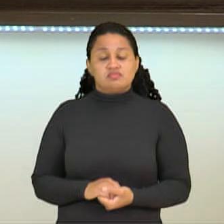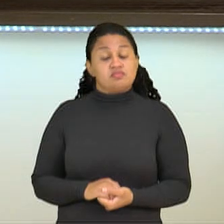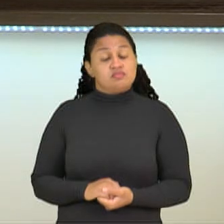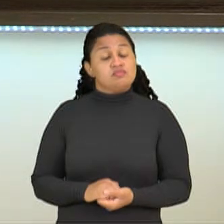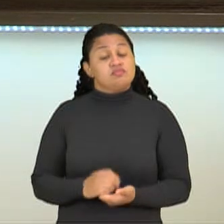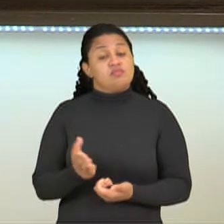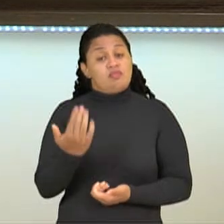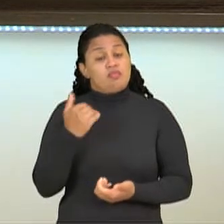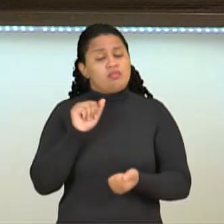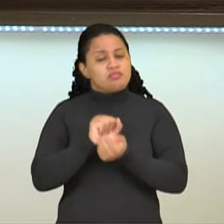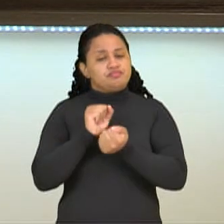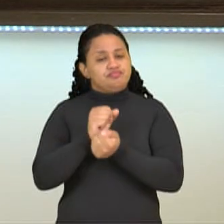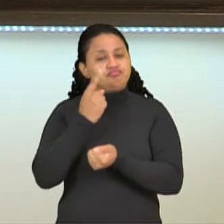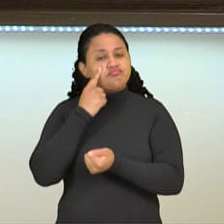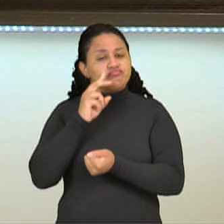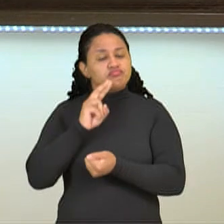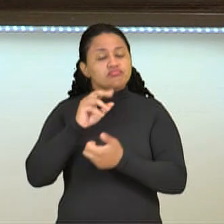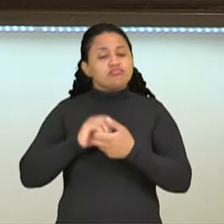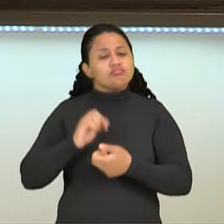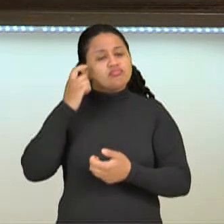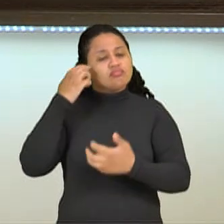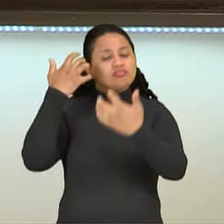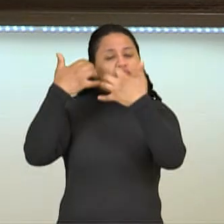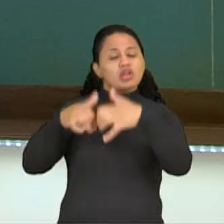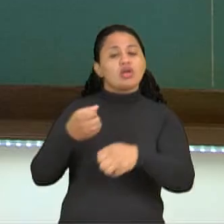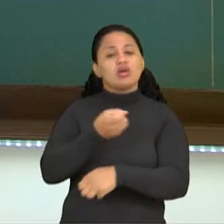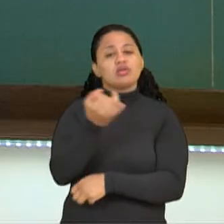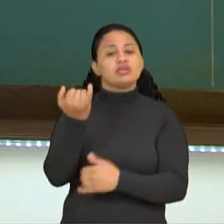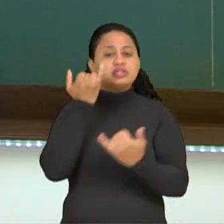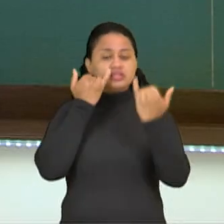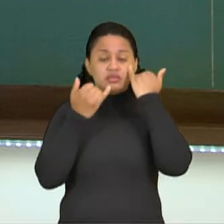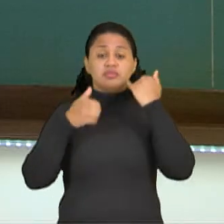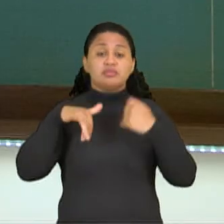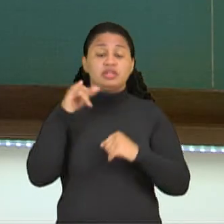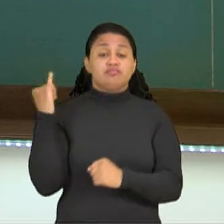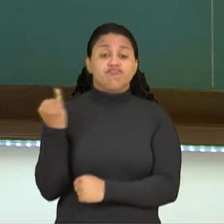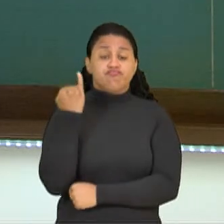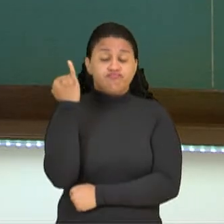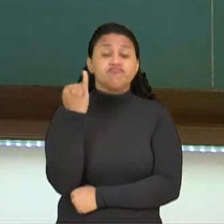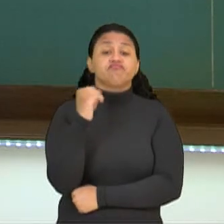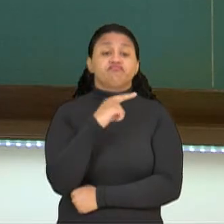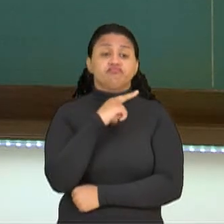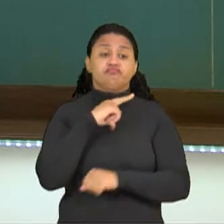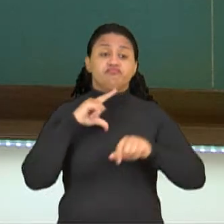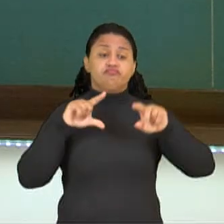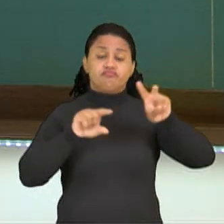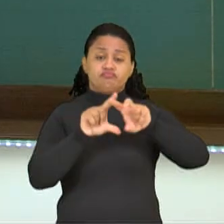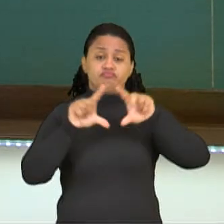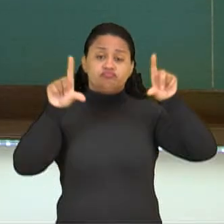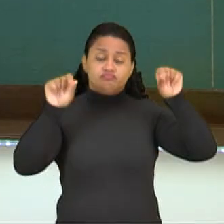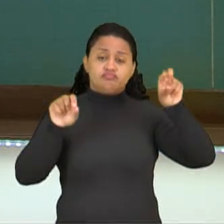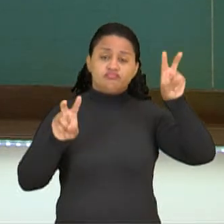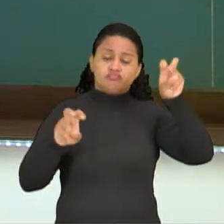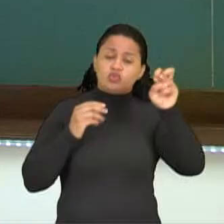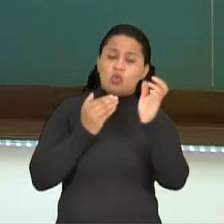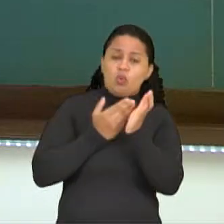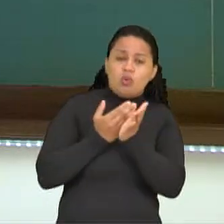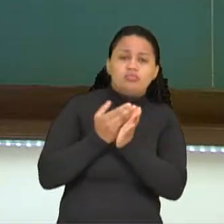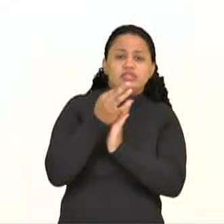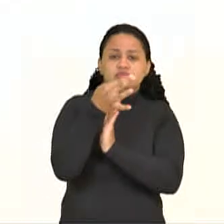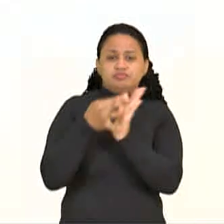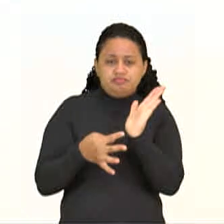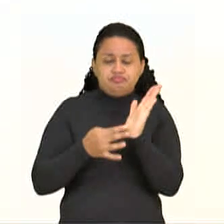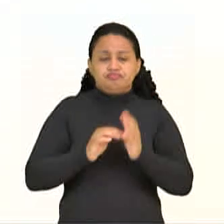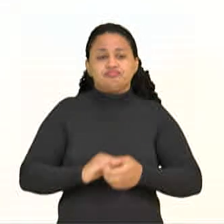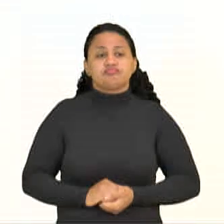Vamos juntos, minha gente, repensar quais são as informações mais importantes nesta passagem introdutória do